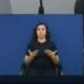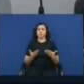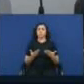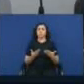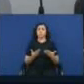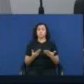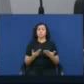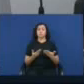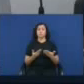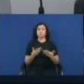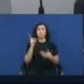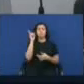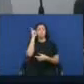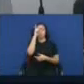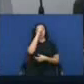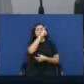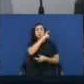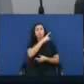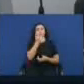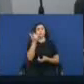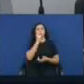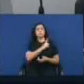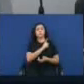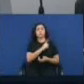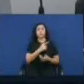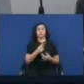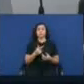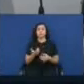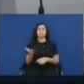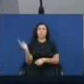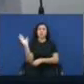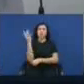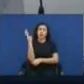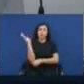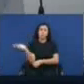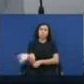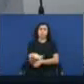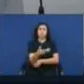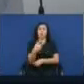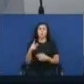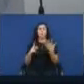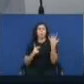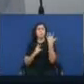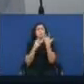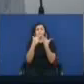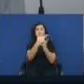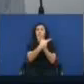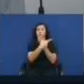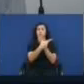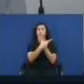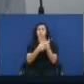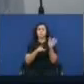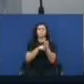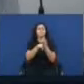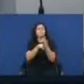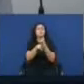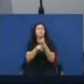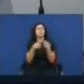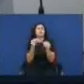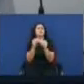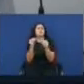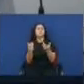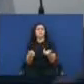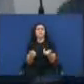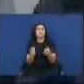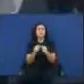pelo executivo, está dificultando essas poda e retirada de árvore, e nós questionamos para ele. Da forma que